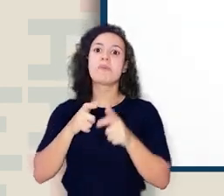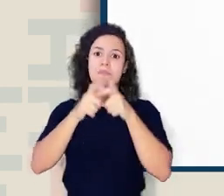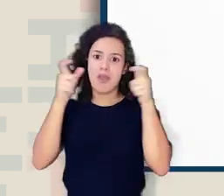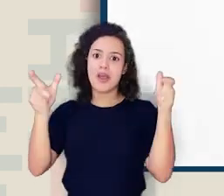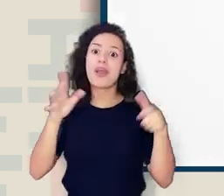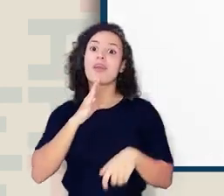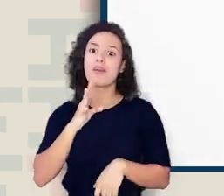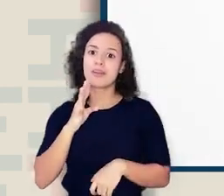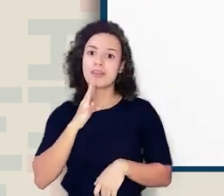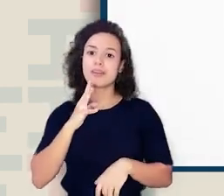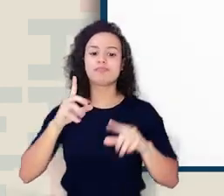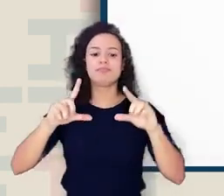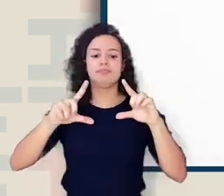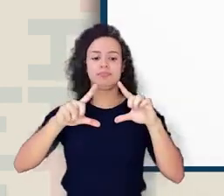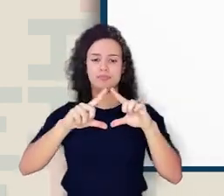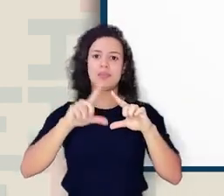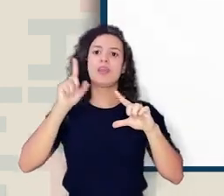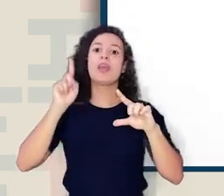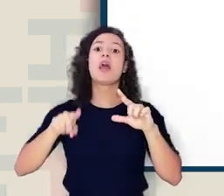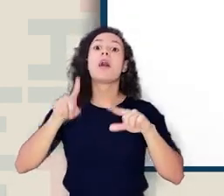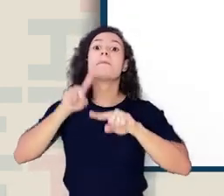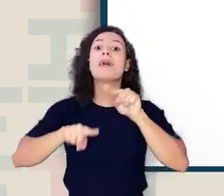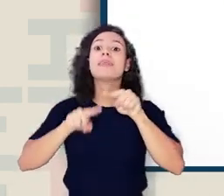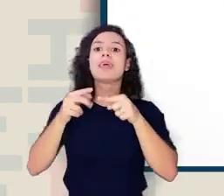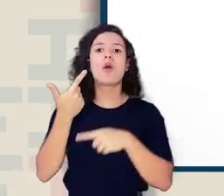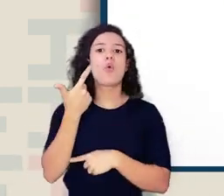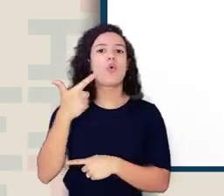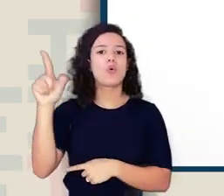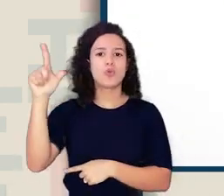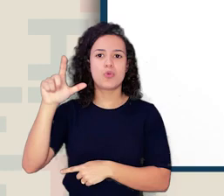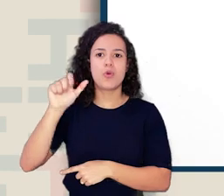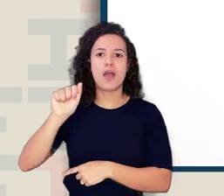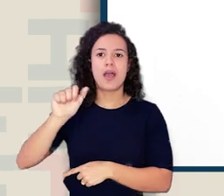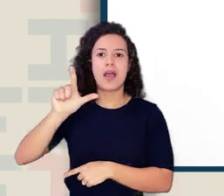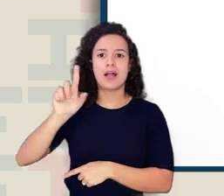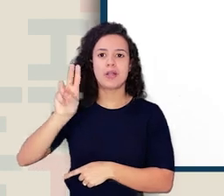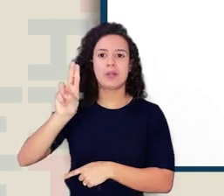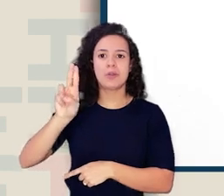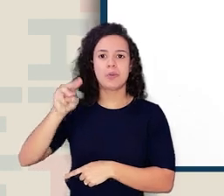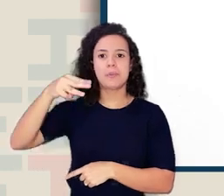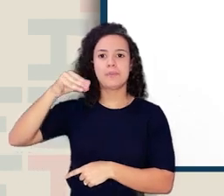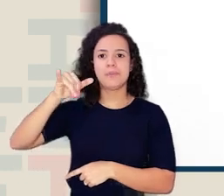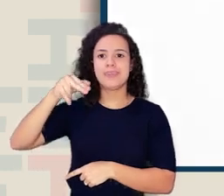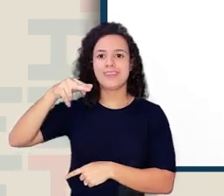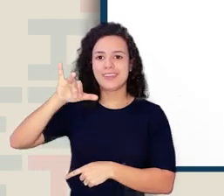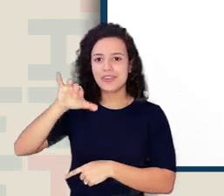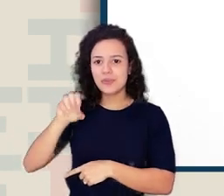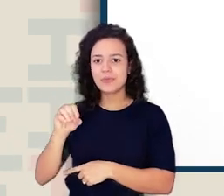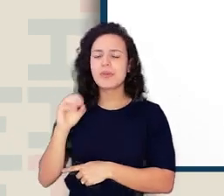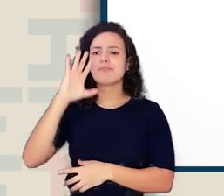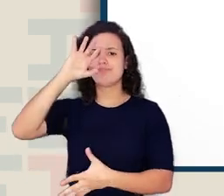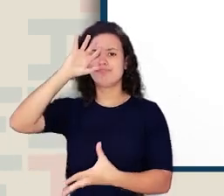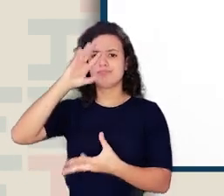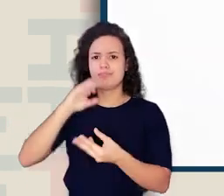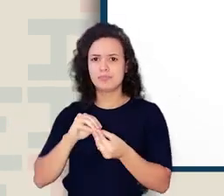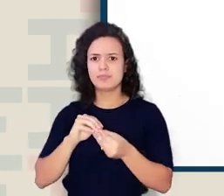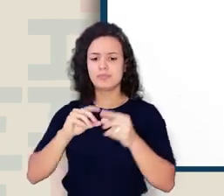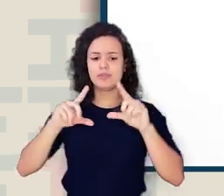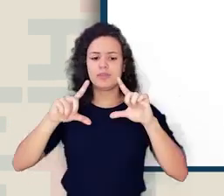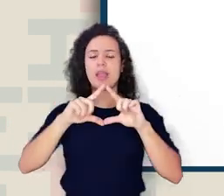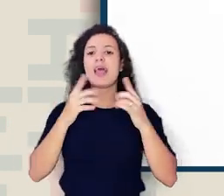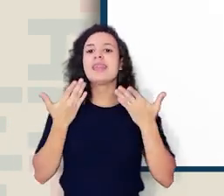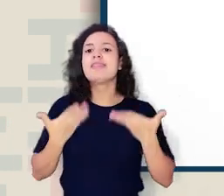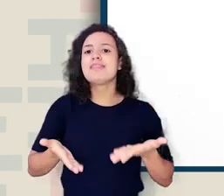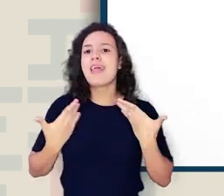bem conhecido, o triângulo, e aí já tem um material que é um material de alumínio. Podemos aqui então entender